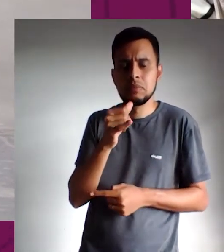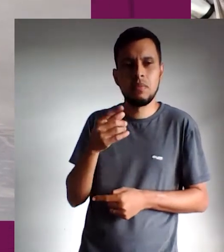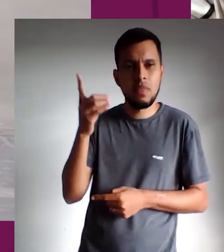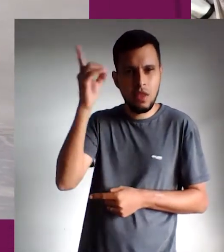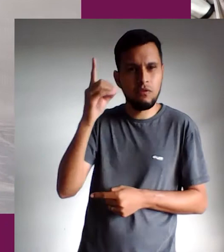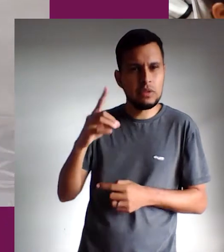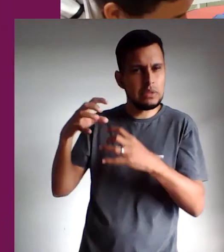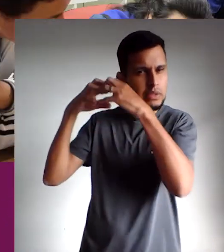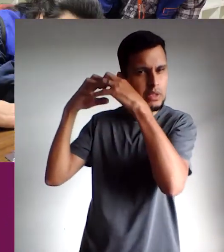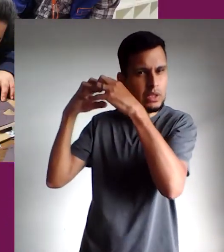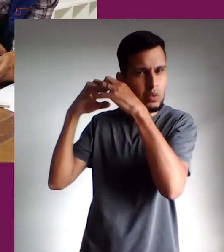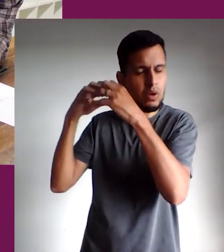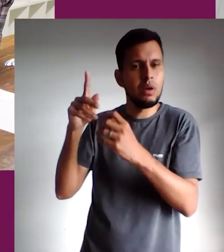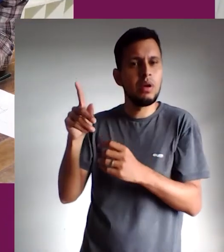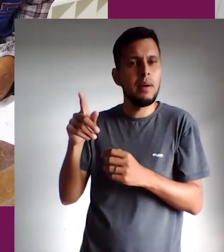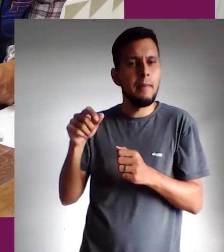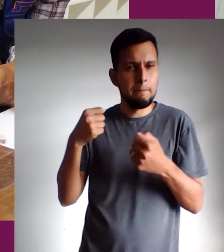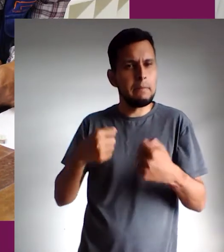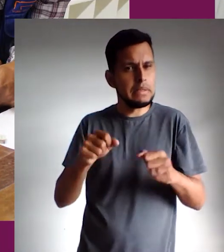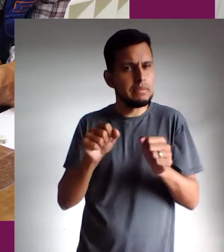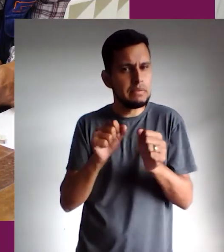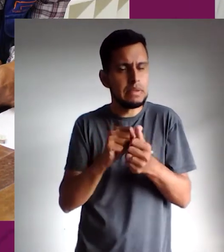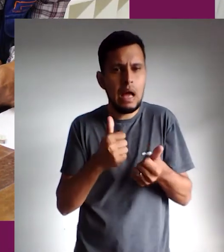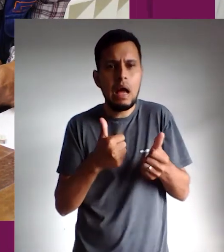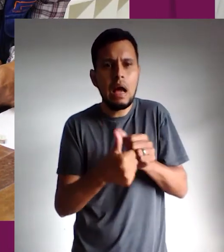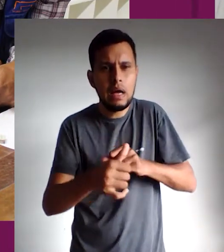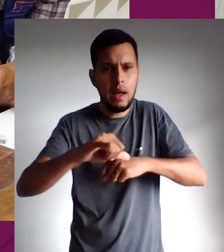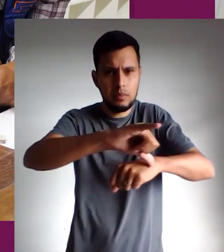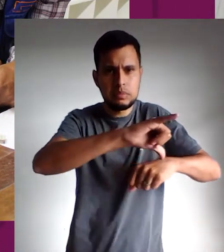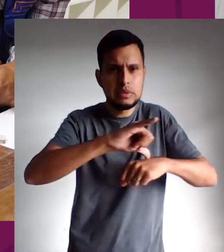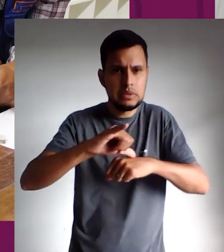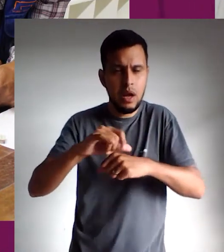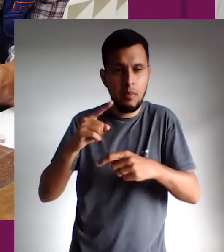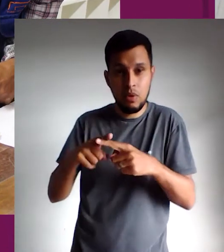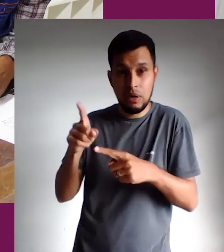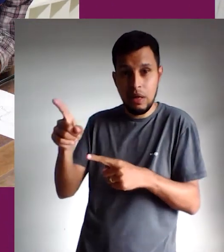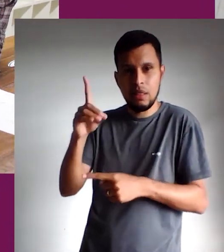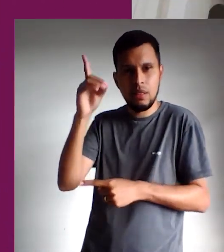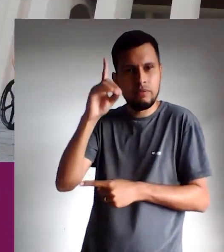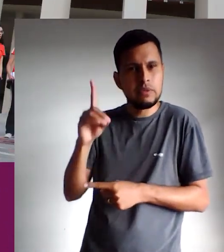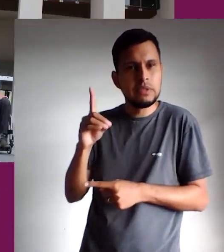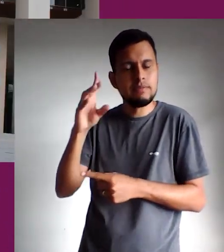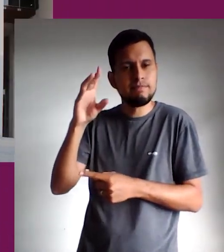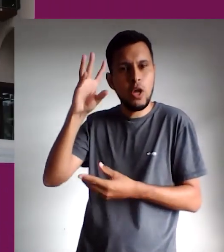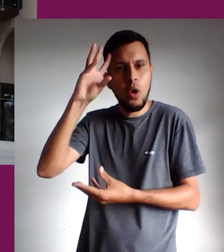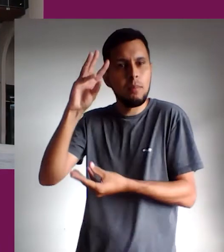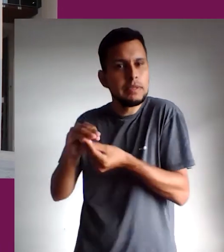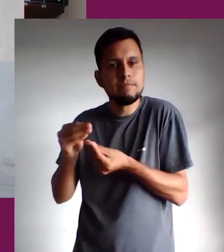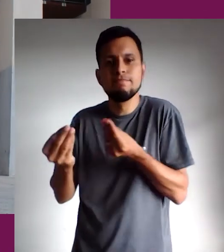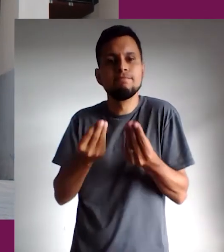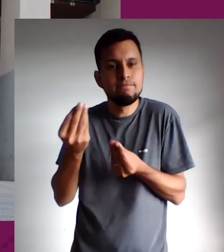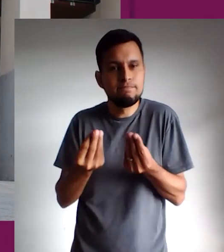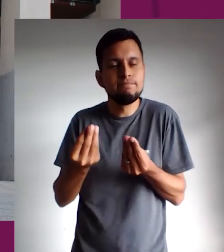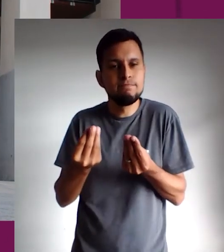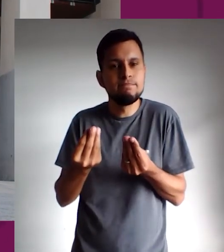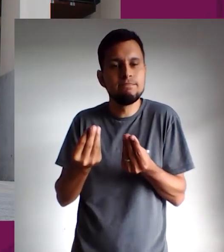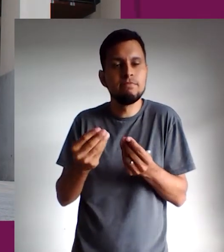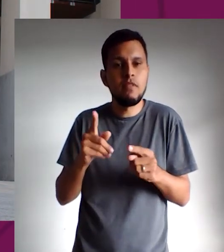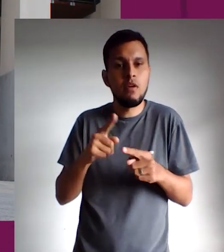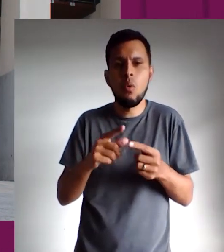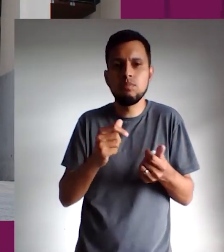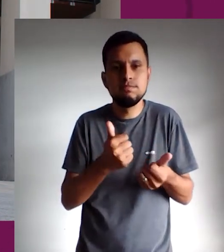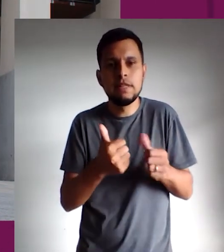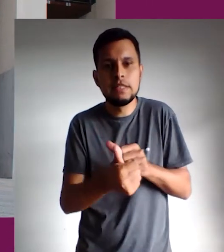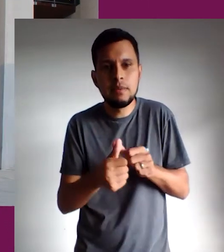eu preciso adaptar, ela tem uma deficiência cognitiva. Então, como é que eu vou fazer a transposição